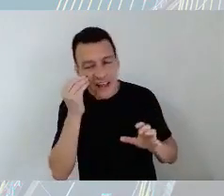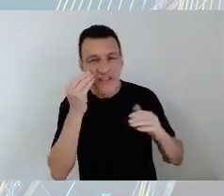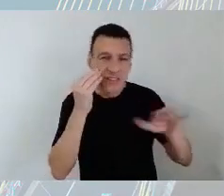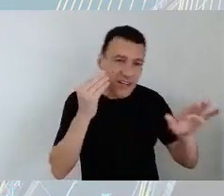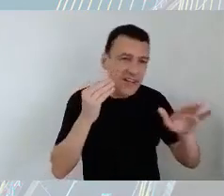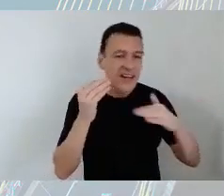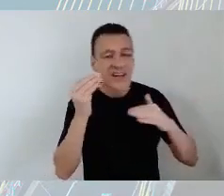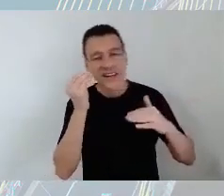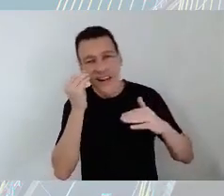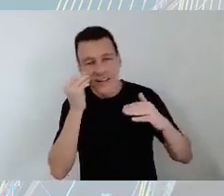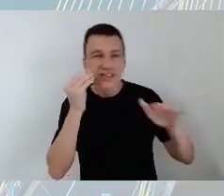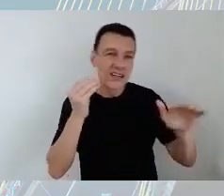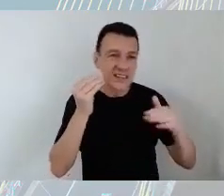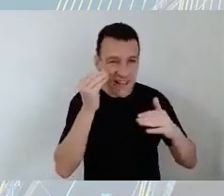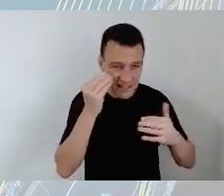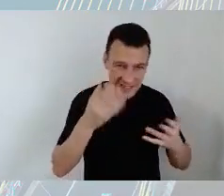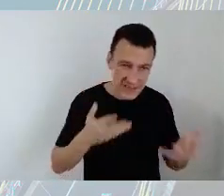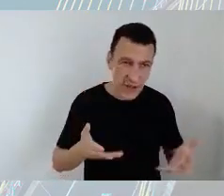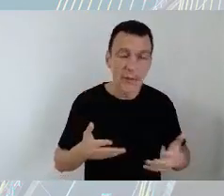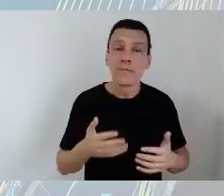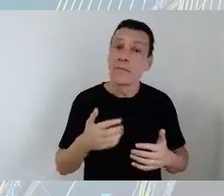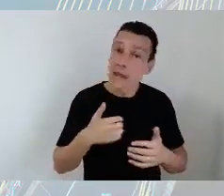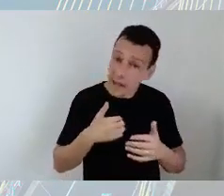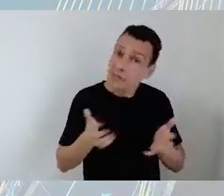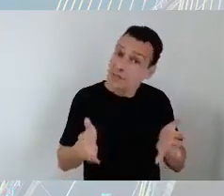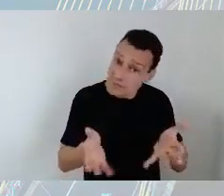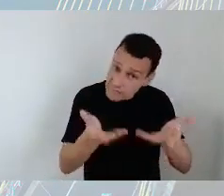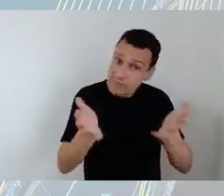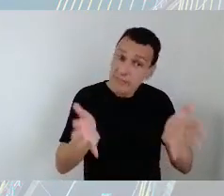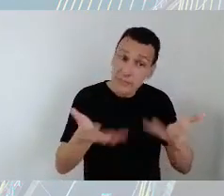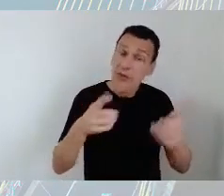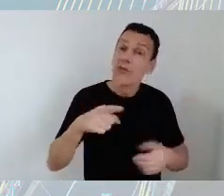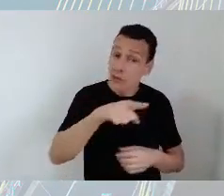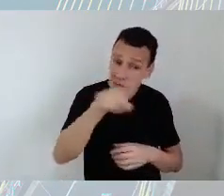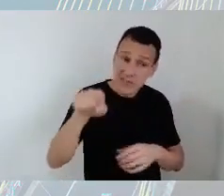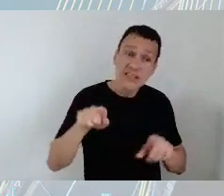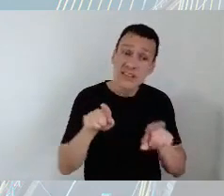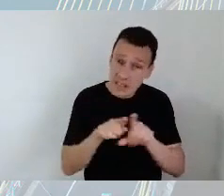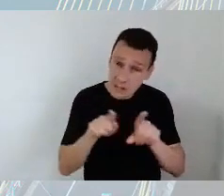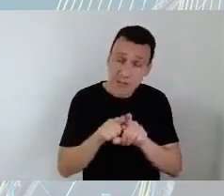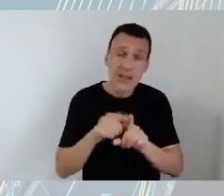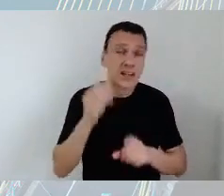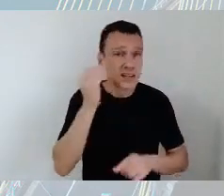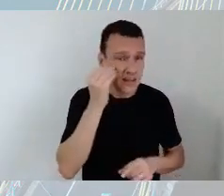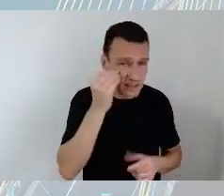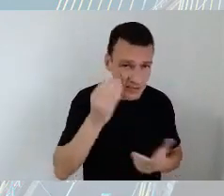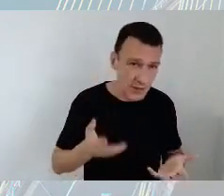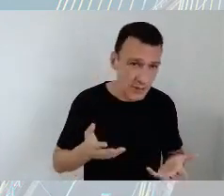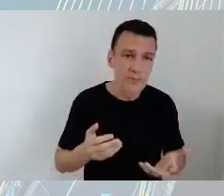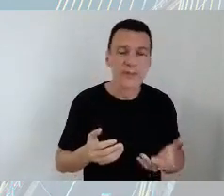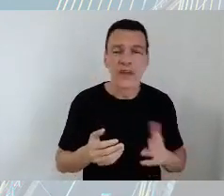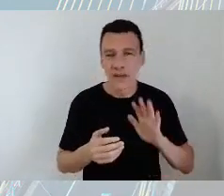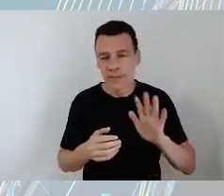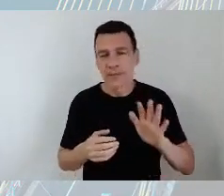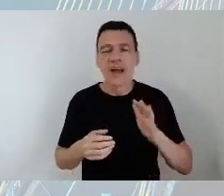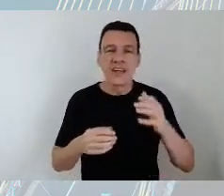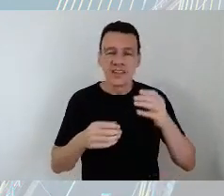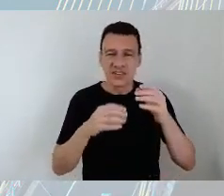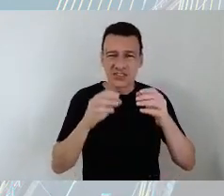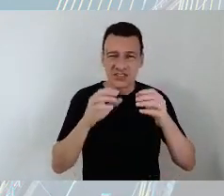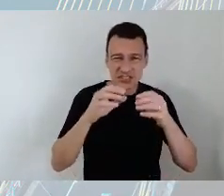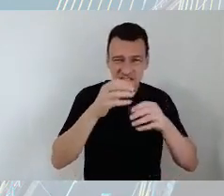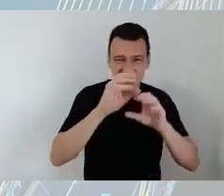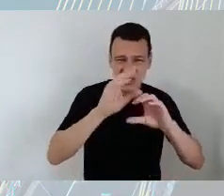brinquedo, é entender formas de você refinar o que o ChatGPT faz. Até tinha visto no LinkedIn